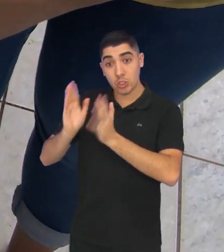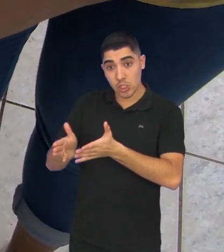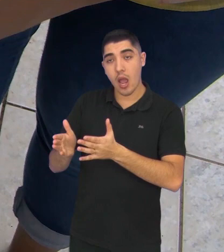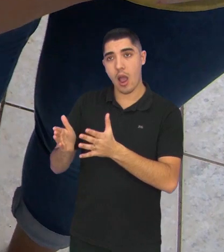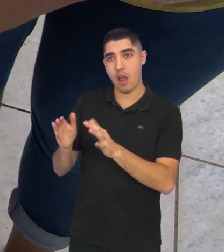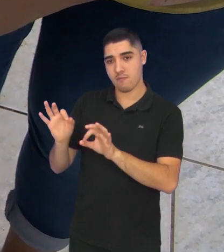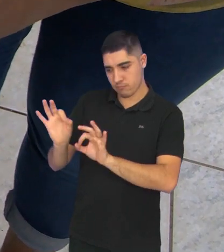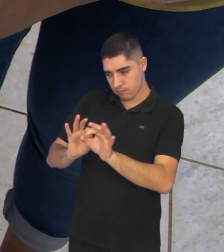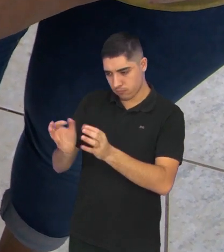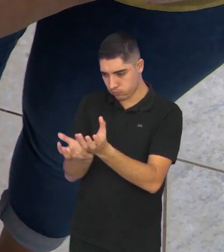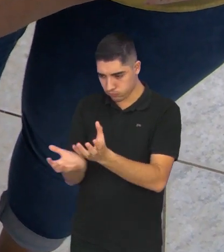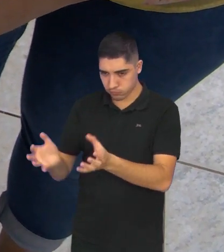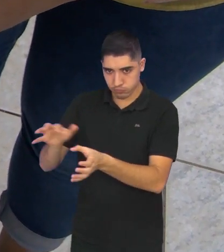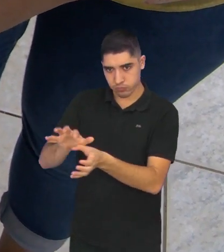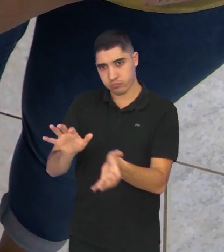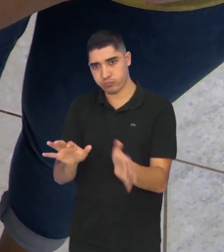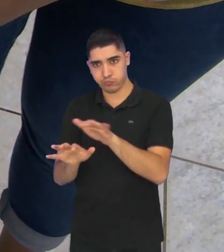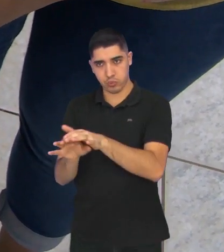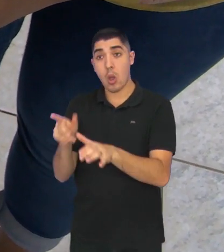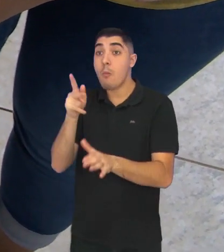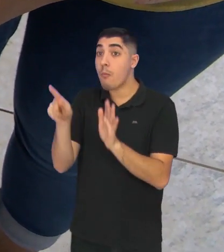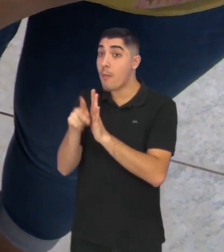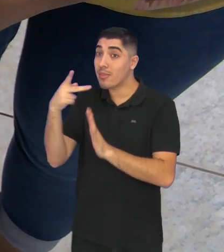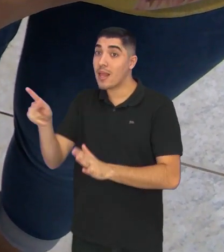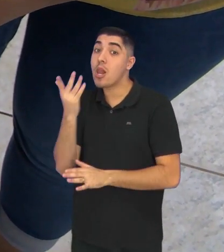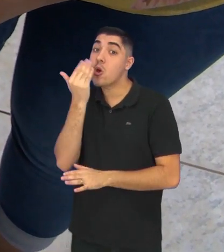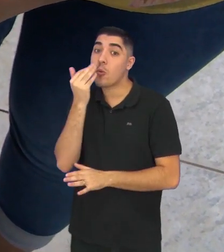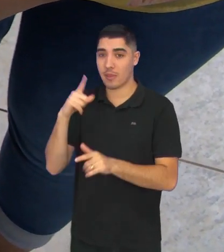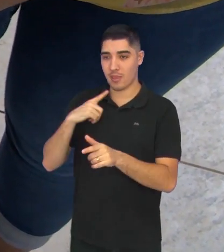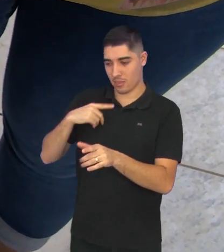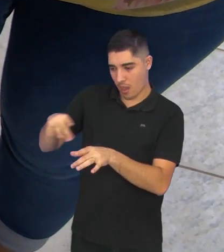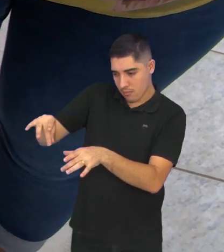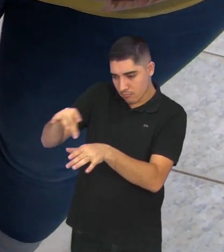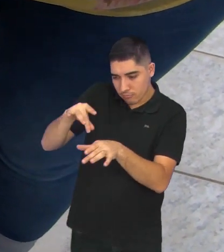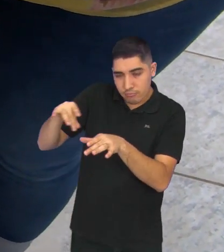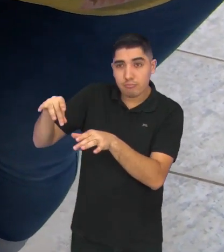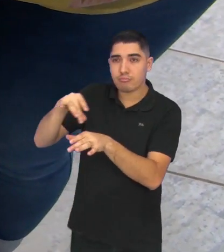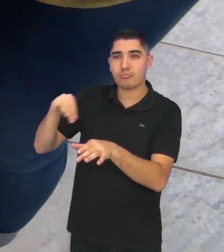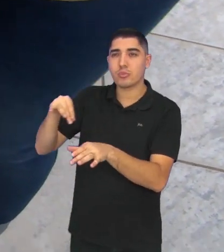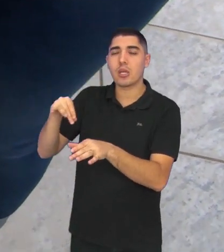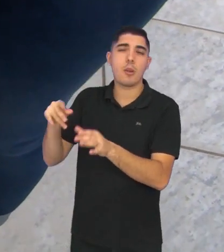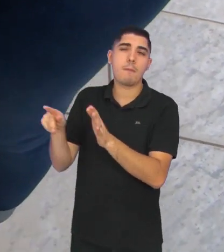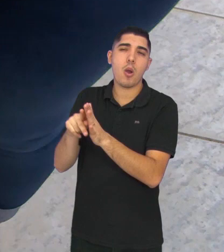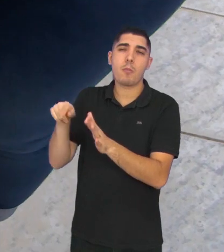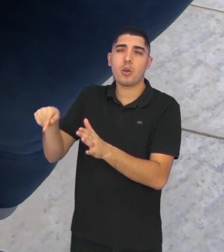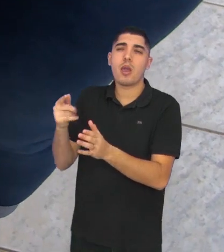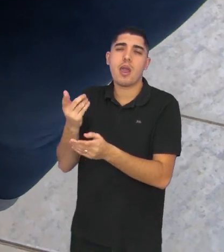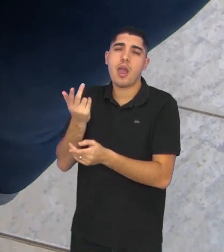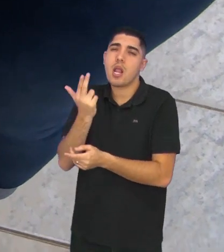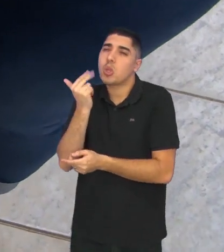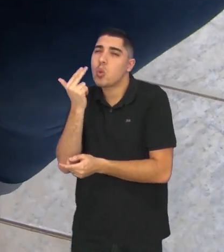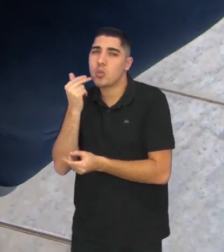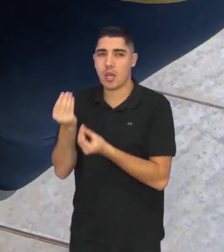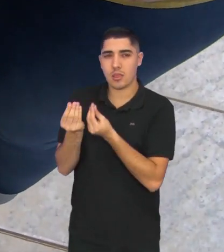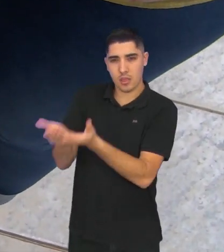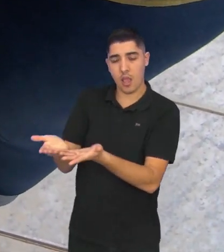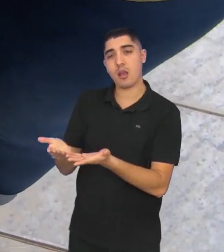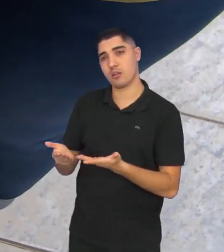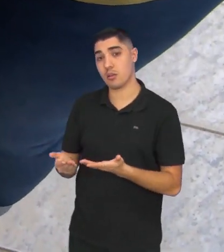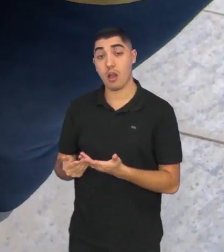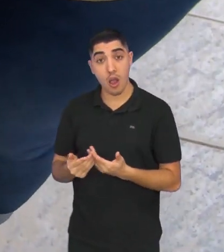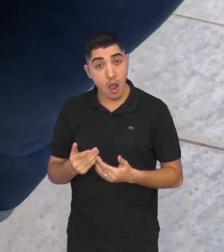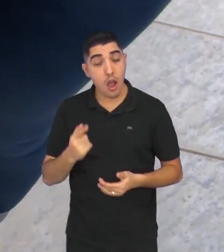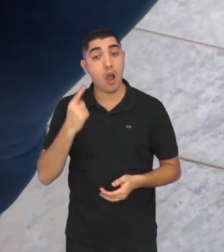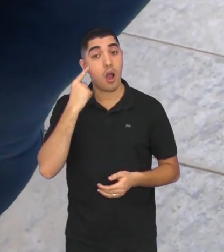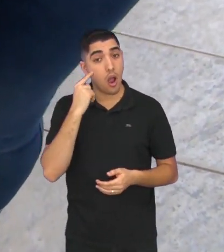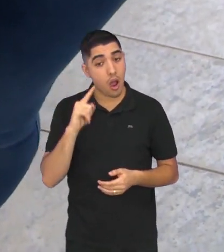colocou o organil e o cálcio, que é da parte da nutrição deles. Ah, aqui tem um cálcio Isso. também, a gente que faz parte da polvilha. alimentação. Aí